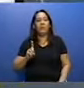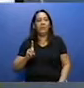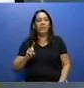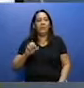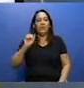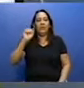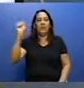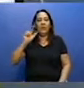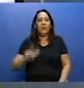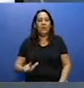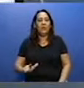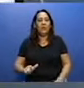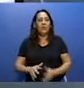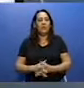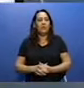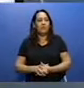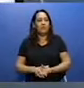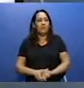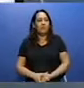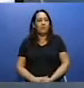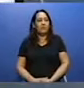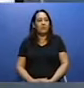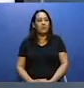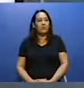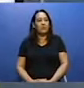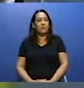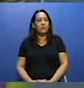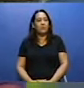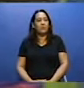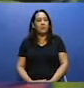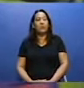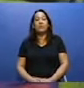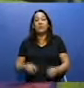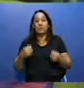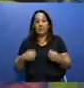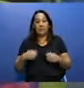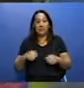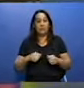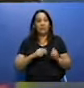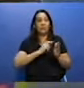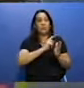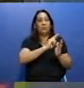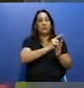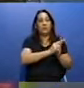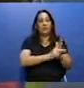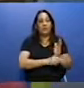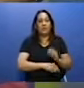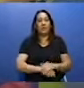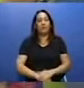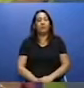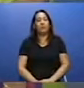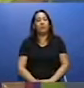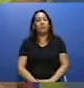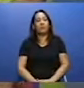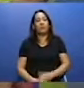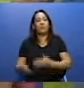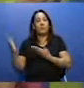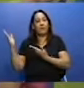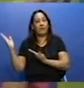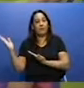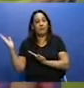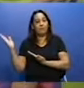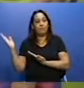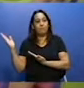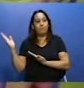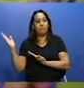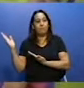escrevo azul e ainda tá falando para eu desenhar. Venho aqui e desenho, ó. Tá